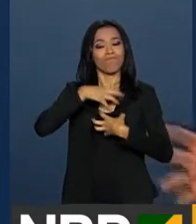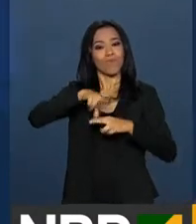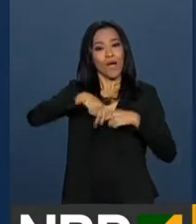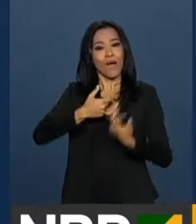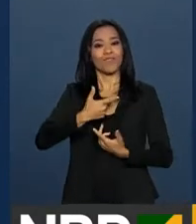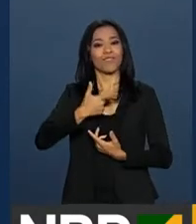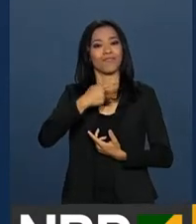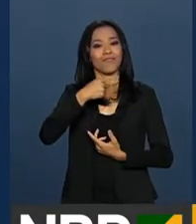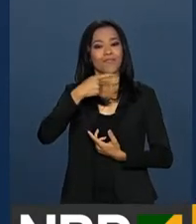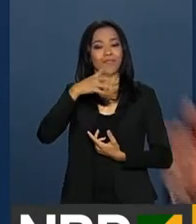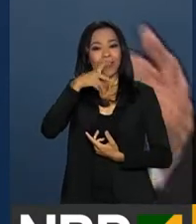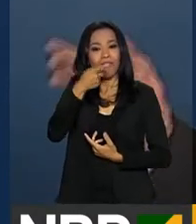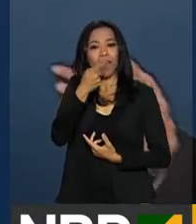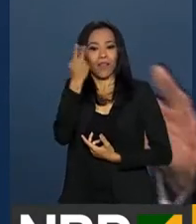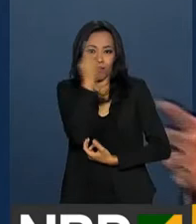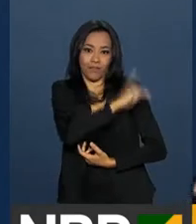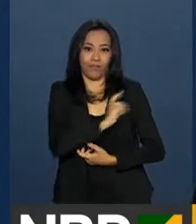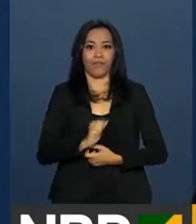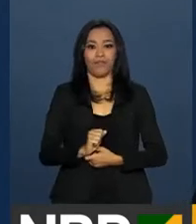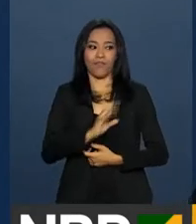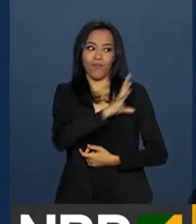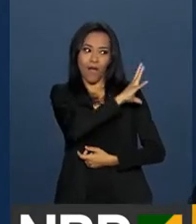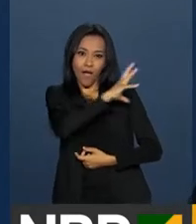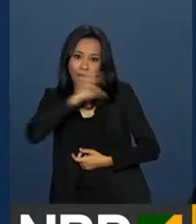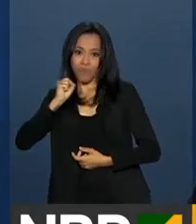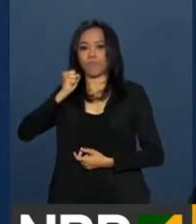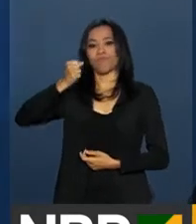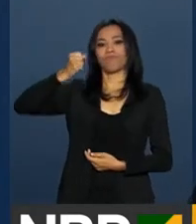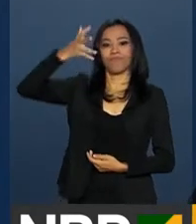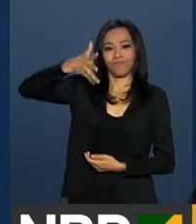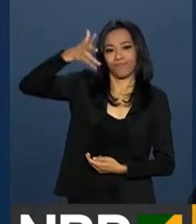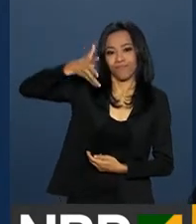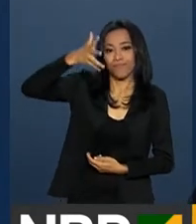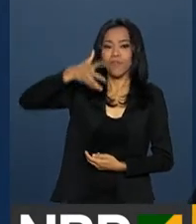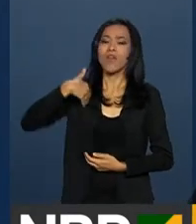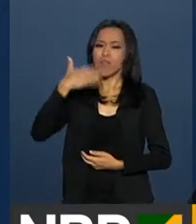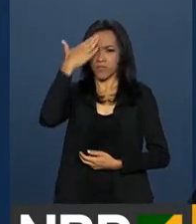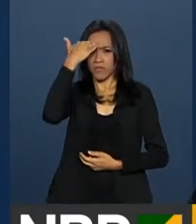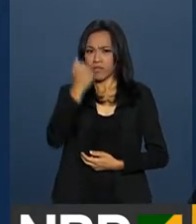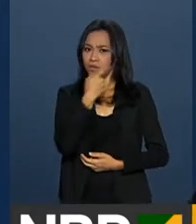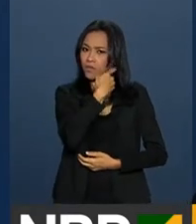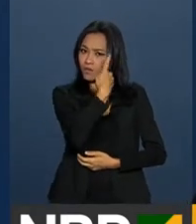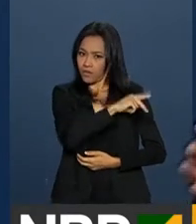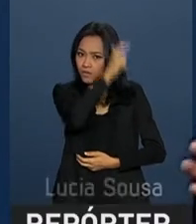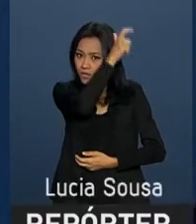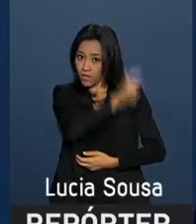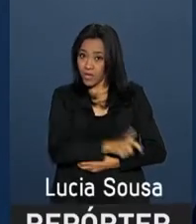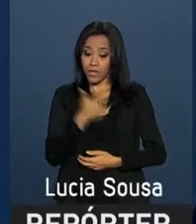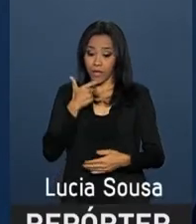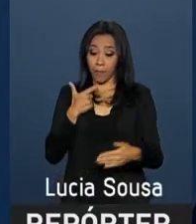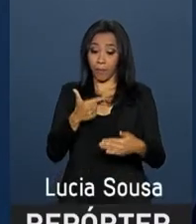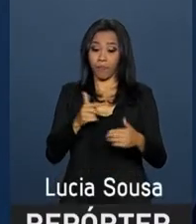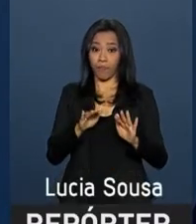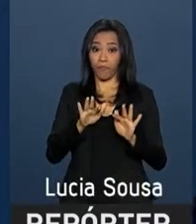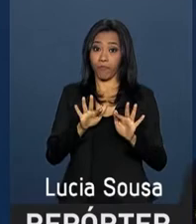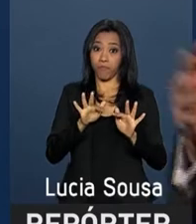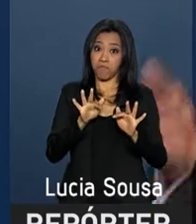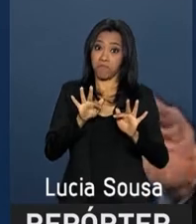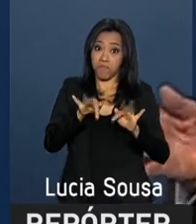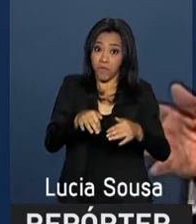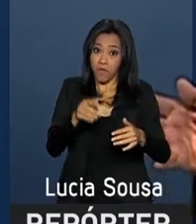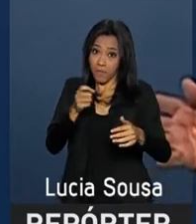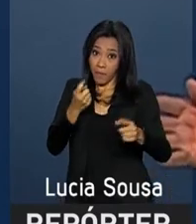fala do Paulo. Eu sei que ele está terminando uma gestão muito próspera,